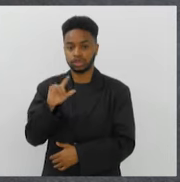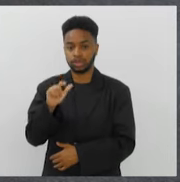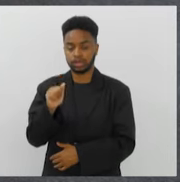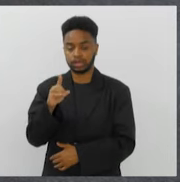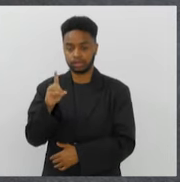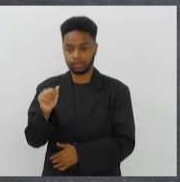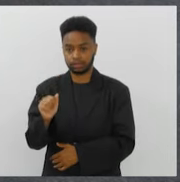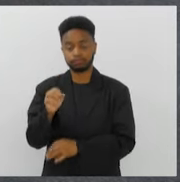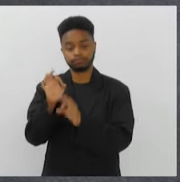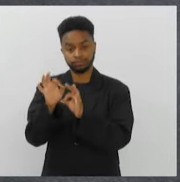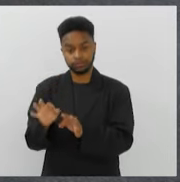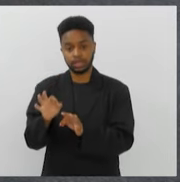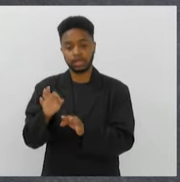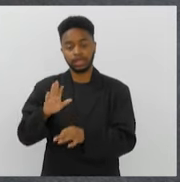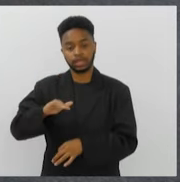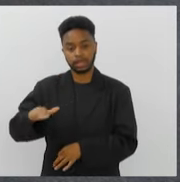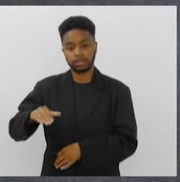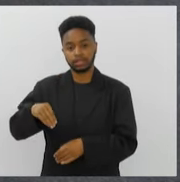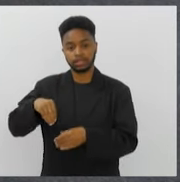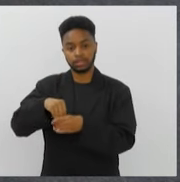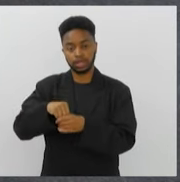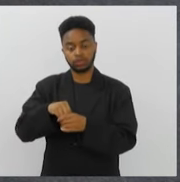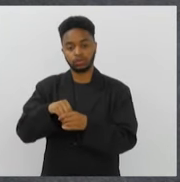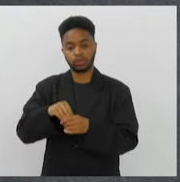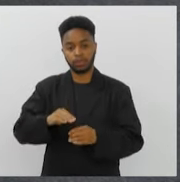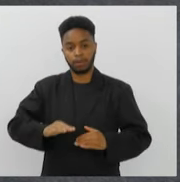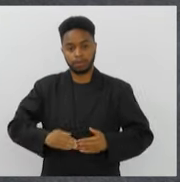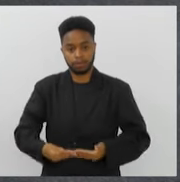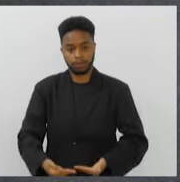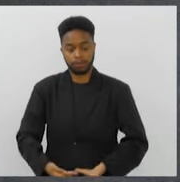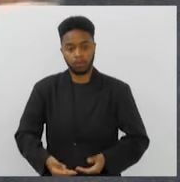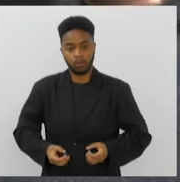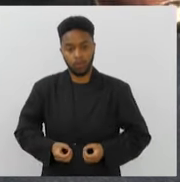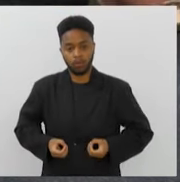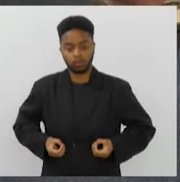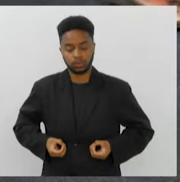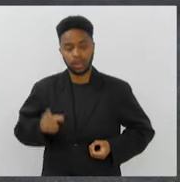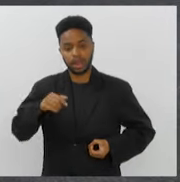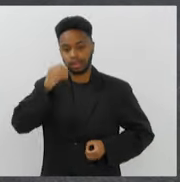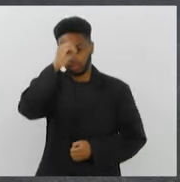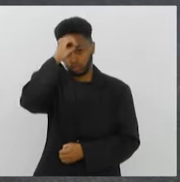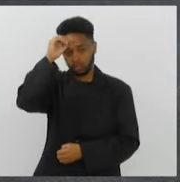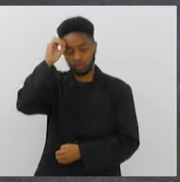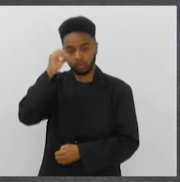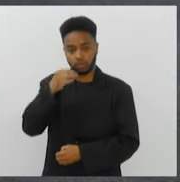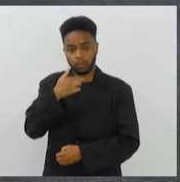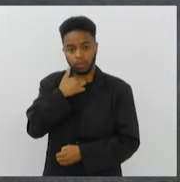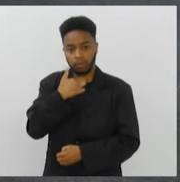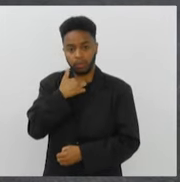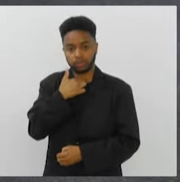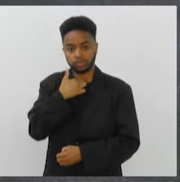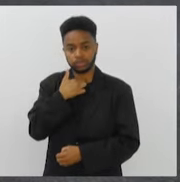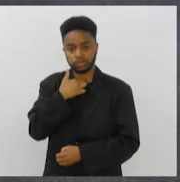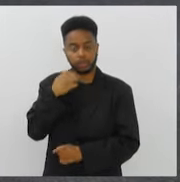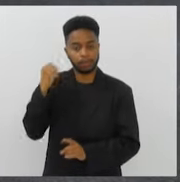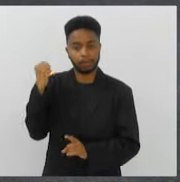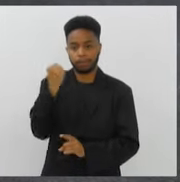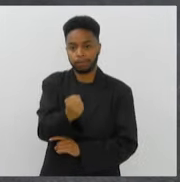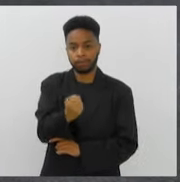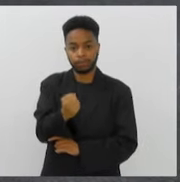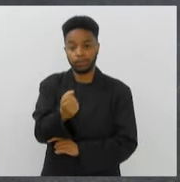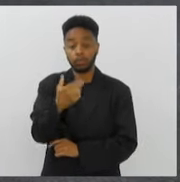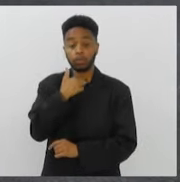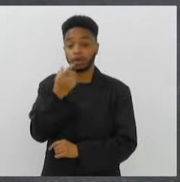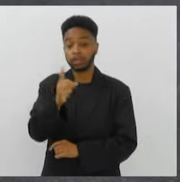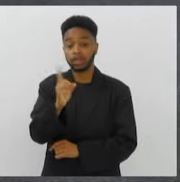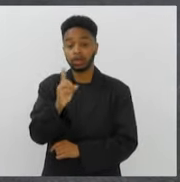Exatamente as crianças que estão dentro do útero materno, que são inocentes. Essas crianças não podem ser mutiladas. Elas não podem,